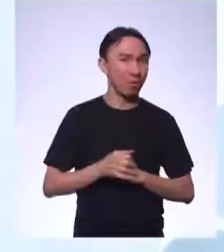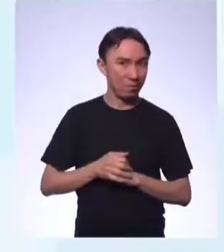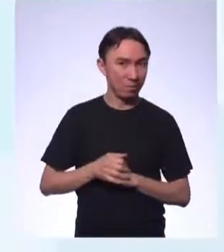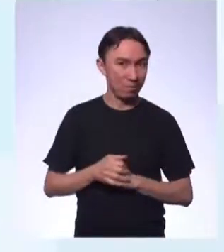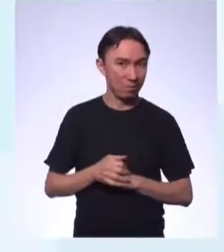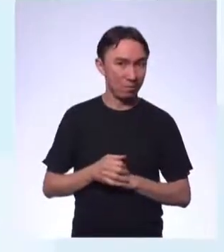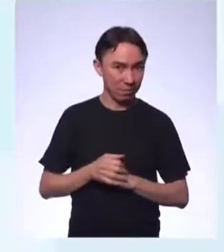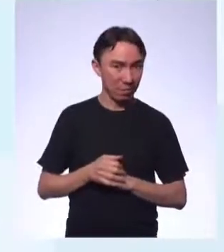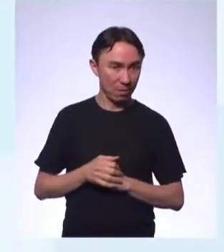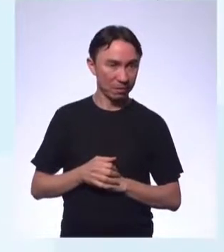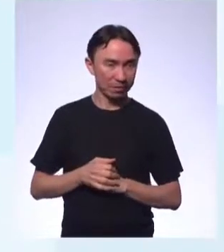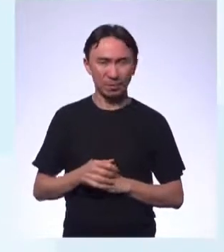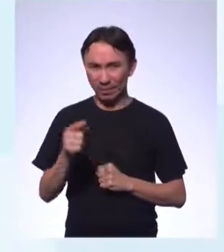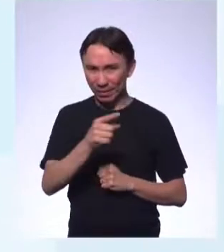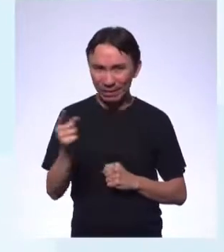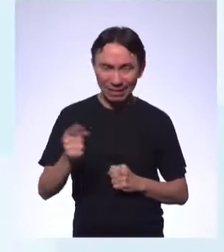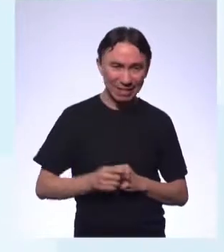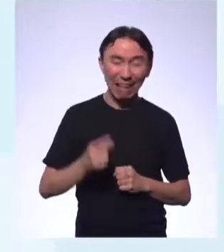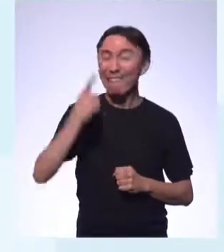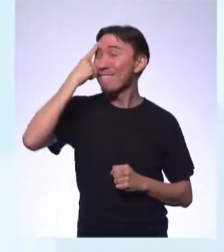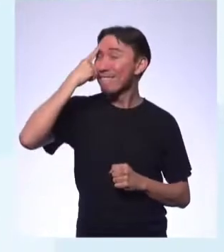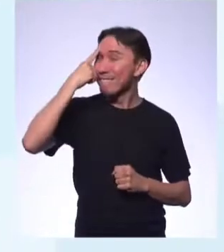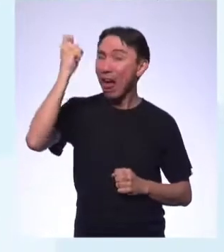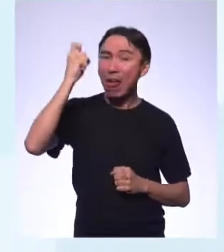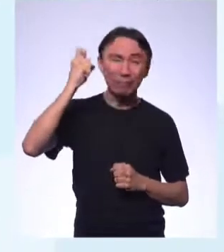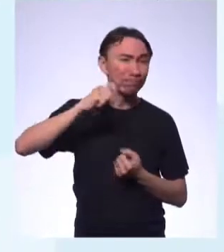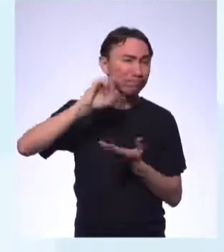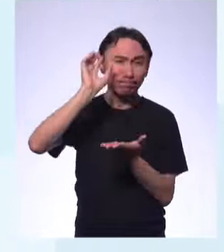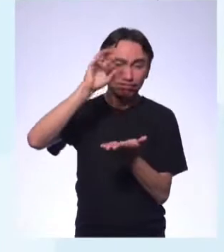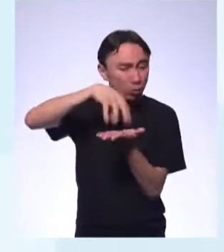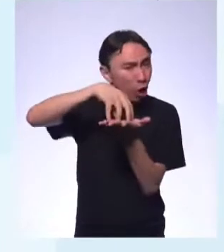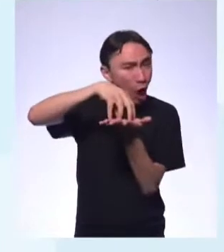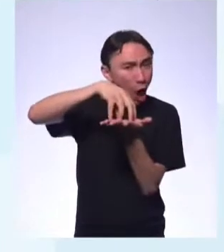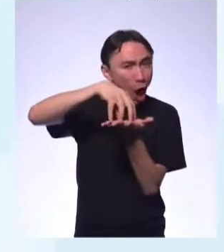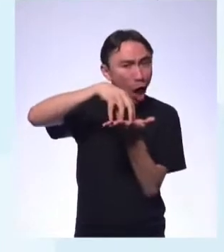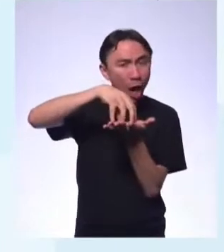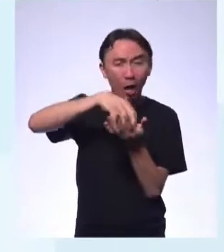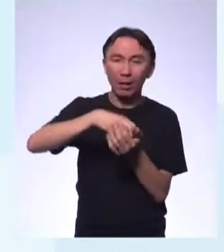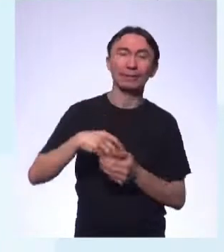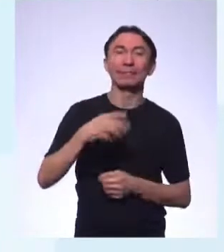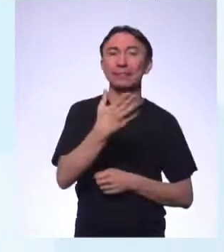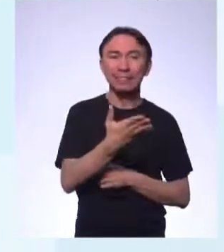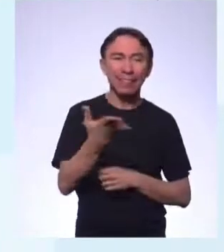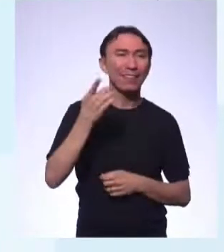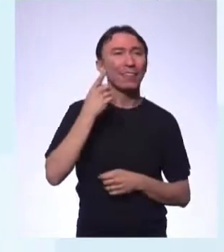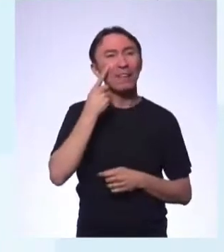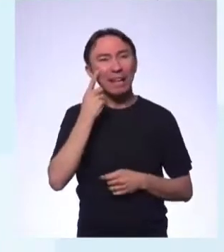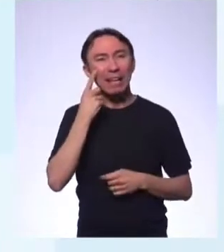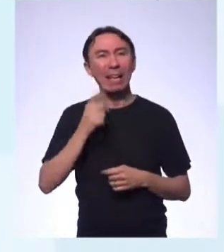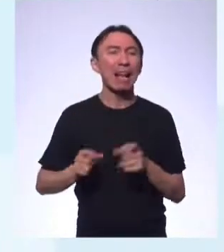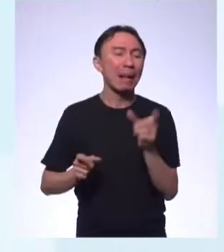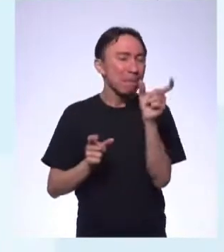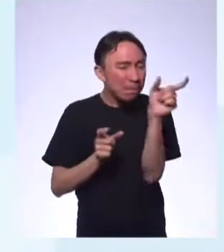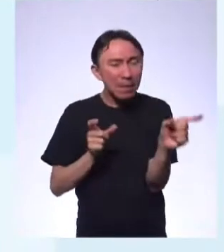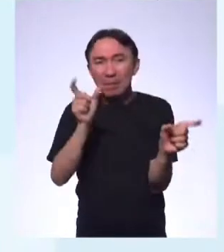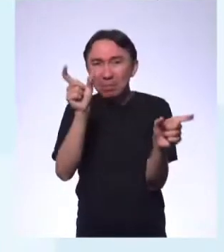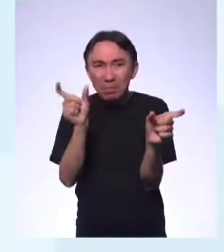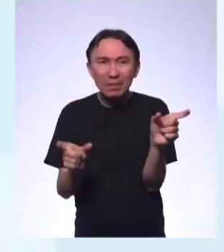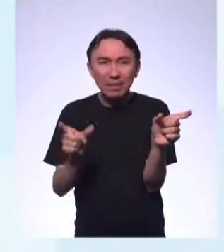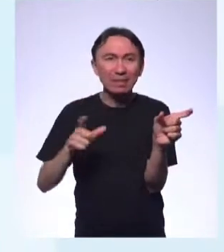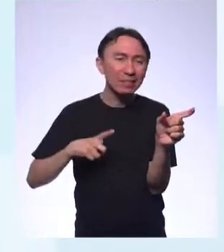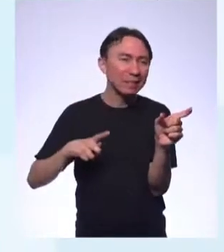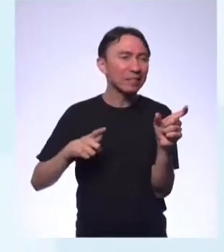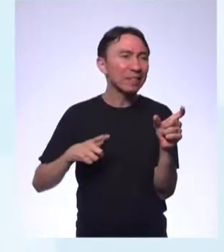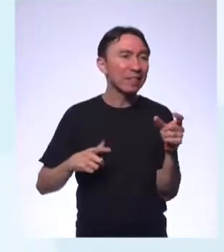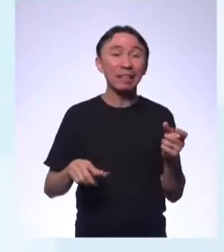vocês tiverem a ideia central dessa história, o conflito das vidas dos personagens, né, que é o conflito, lembre-se, gente, né,